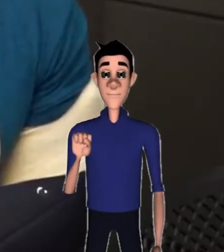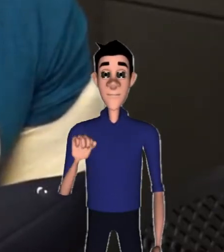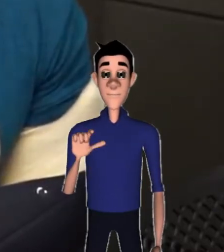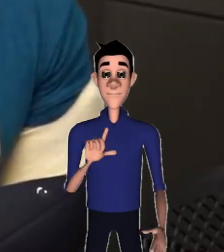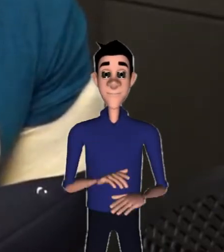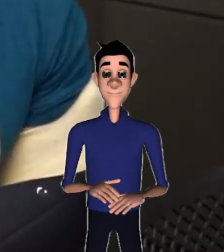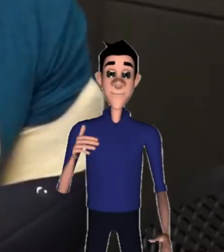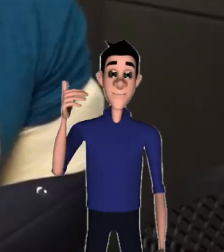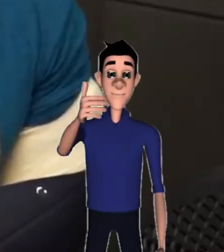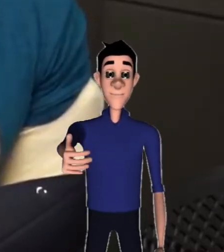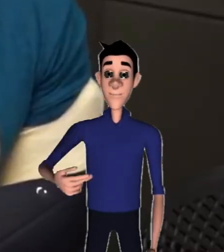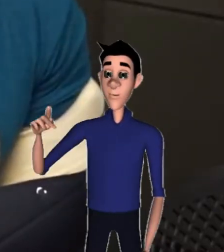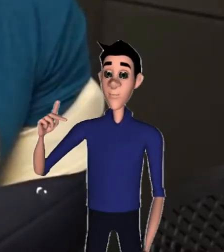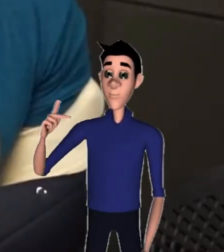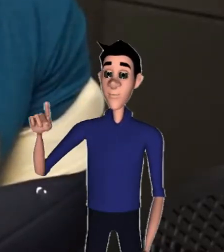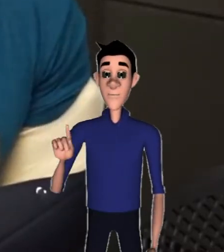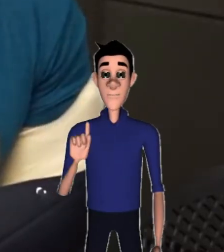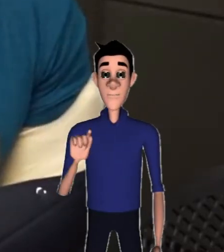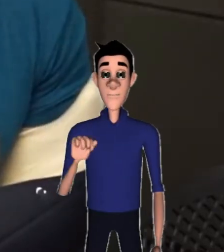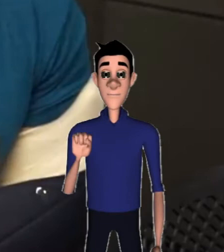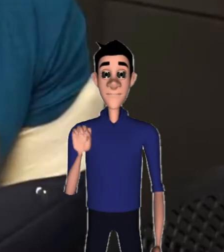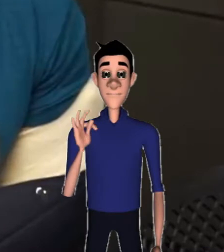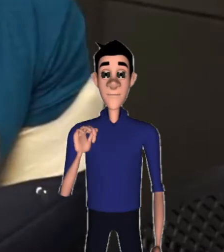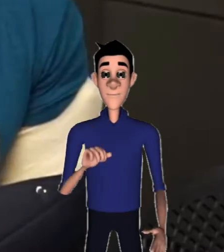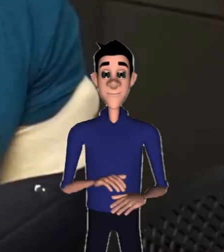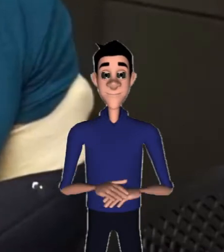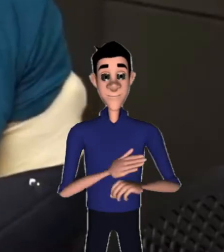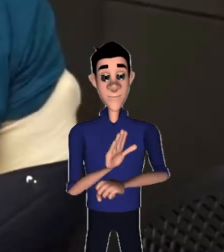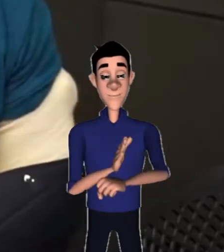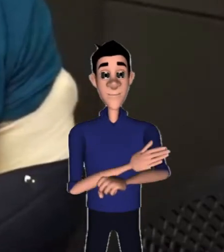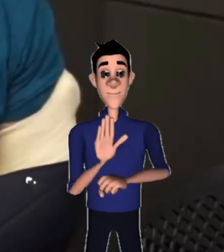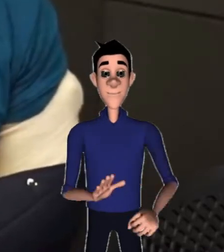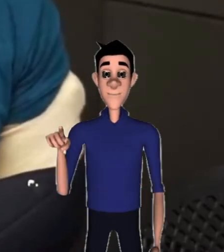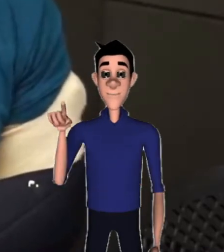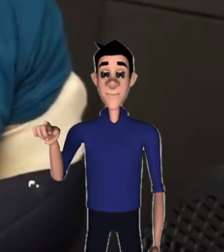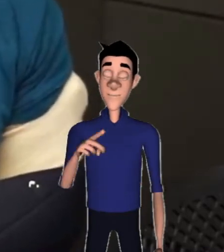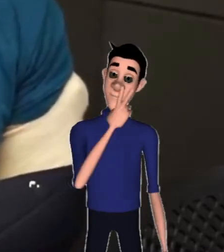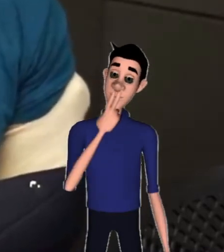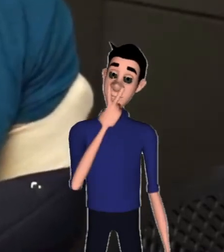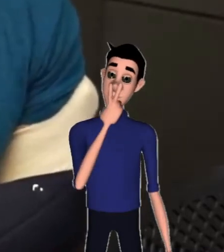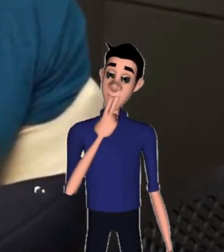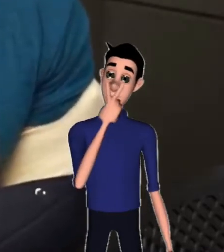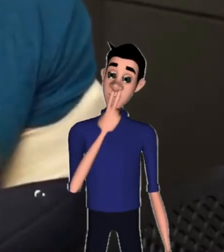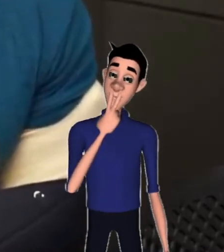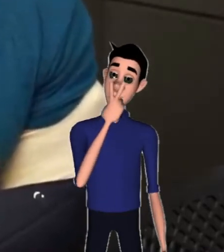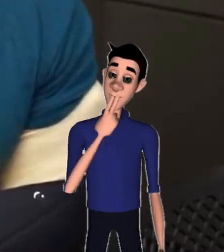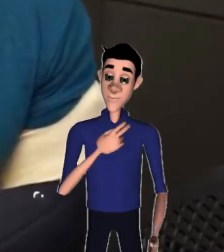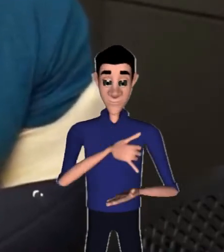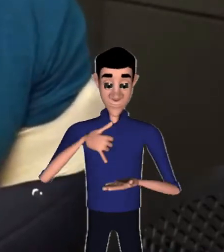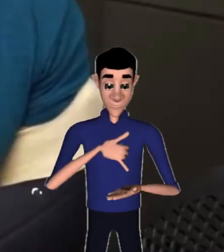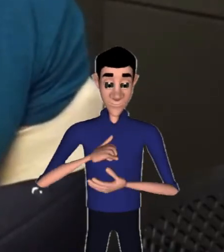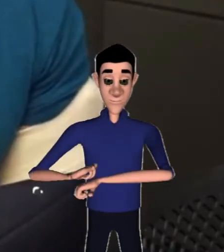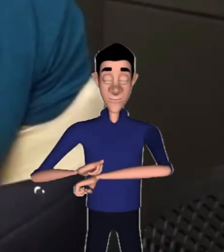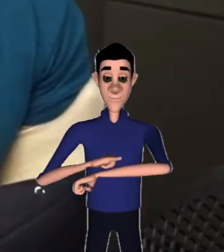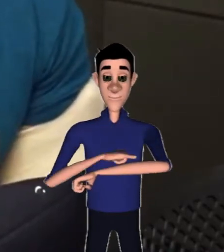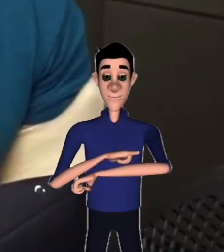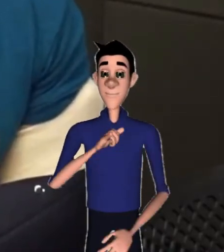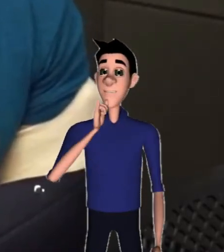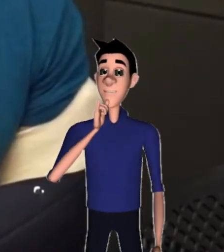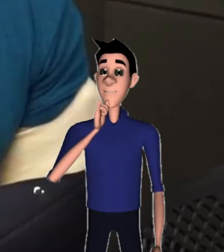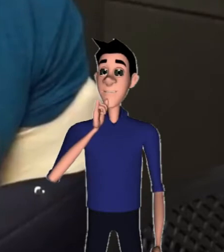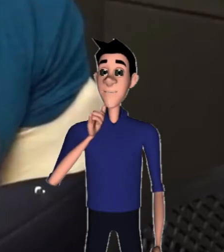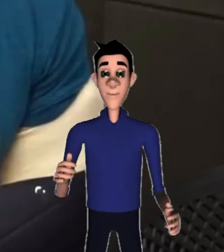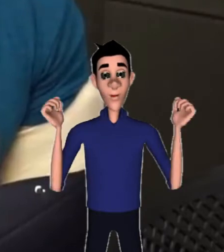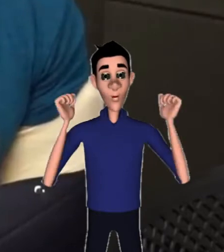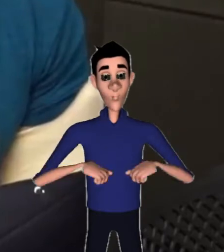de recuperação. Então, muitas vezes, o que acontece? Para ele conseguir fazer esse gasto a mais calórico, ele vai bater na musculatura. Então,